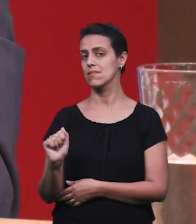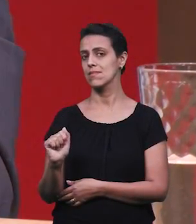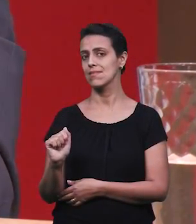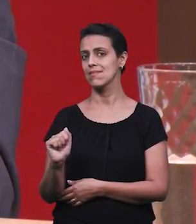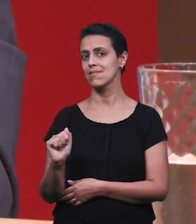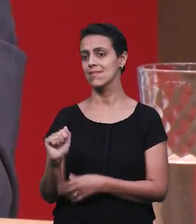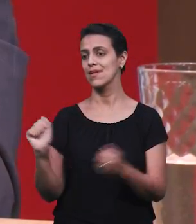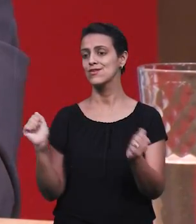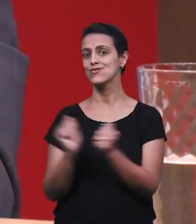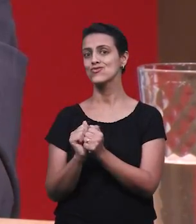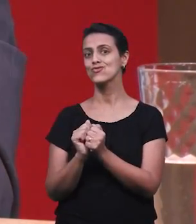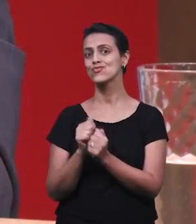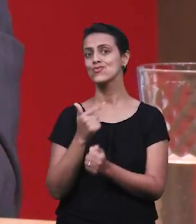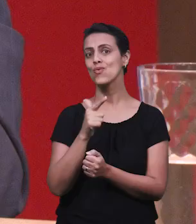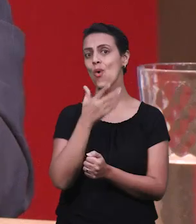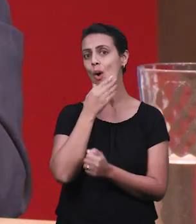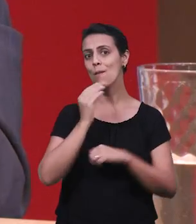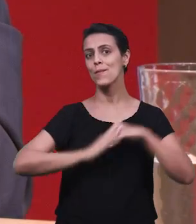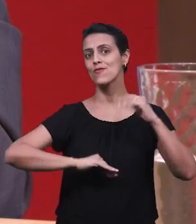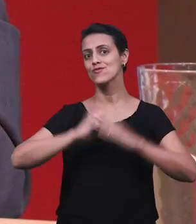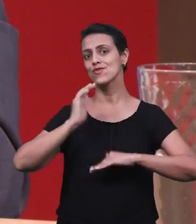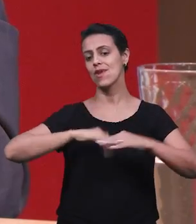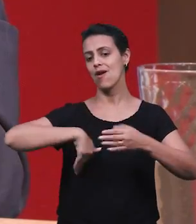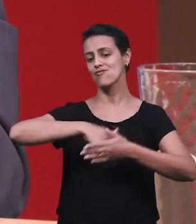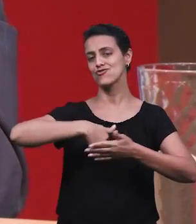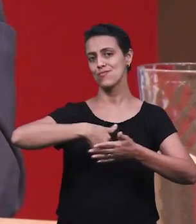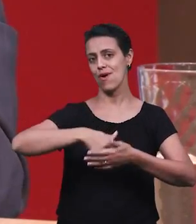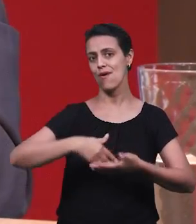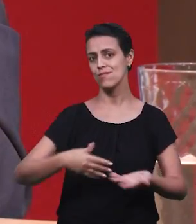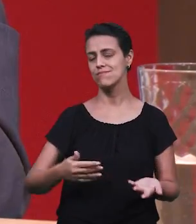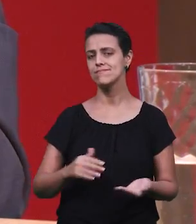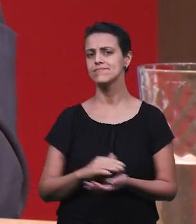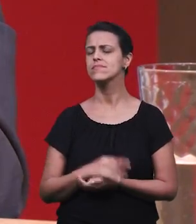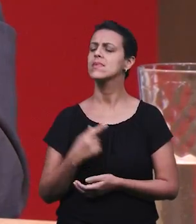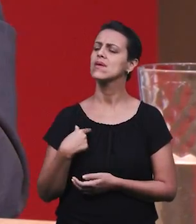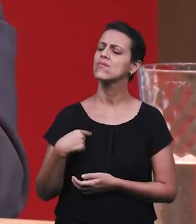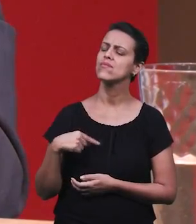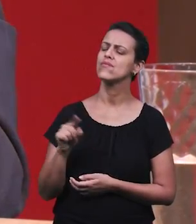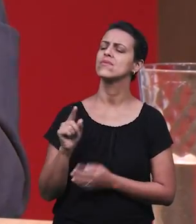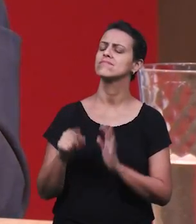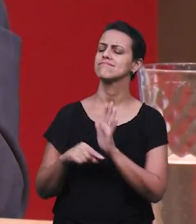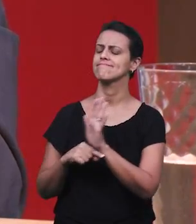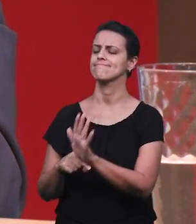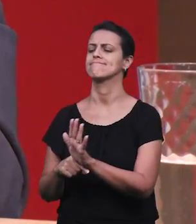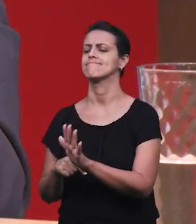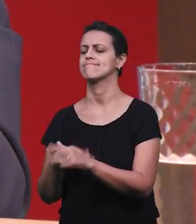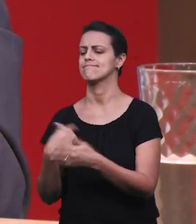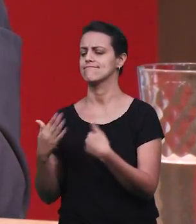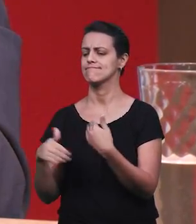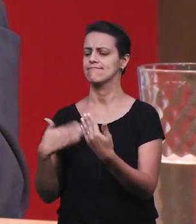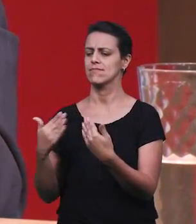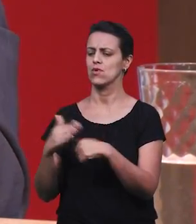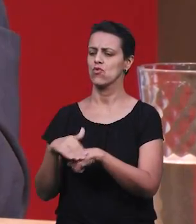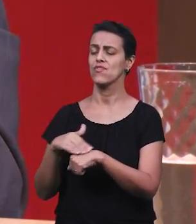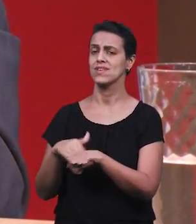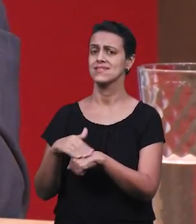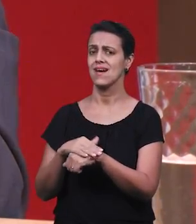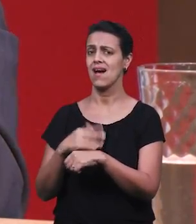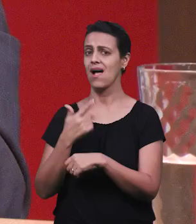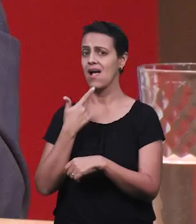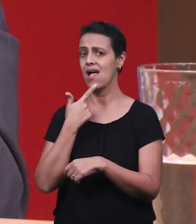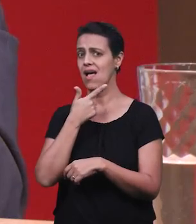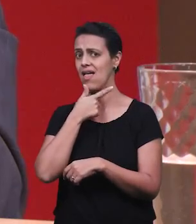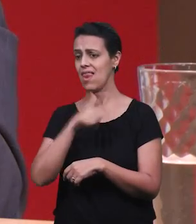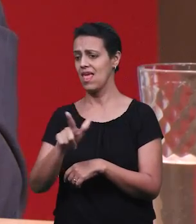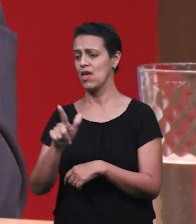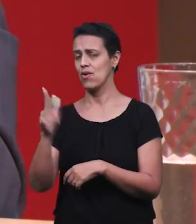Ele veio junto com um jogador de futebol. Eu fui atender e tal. Aí ele só falava